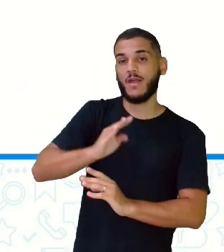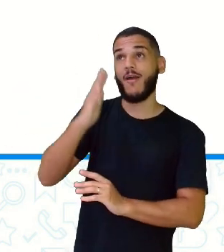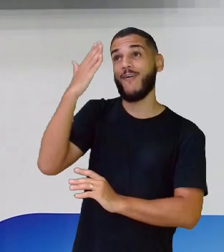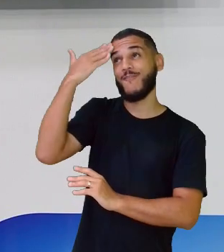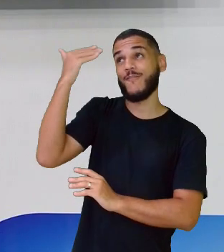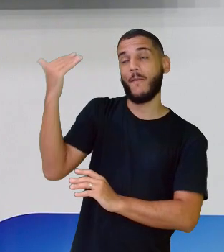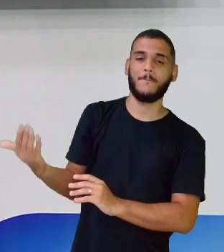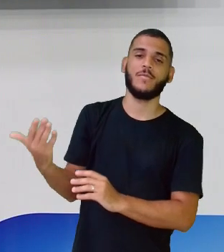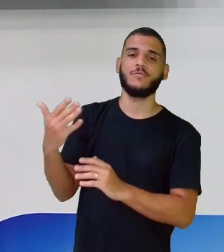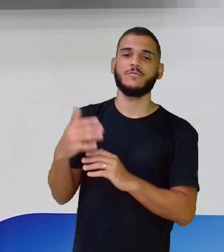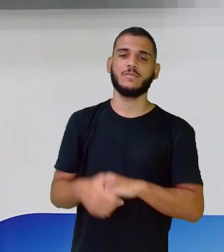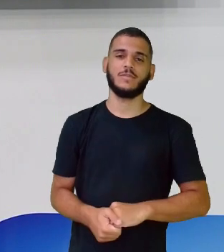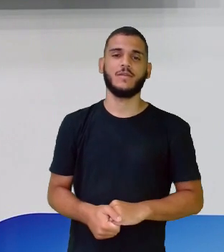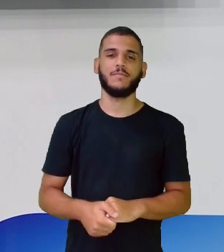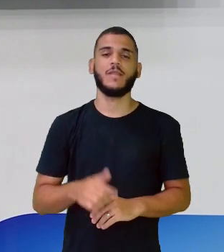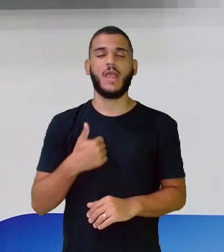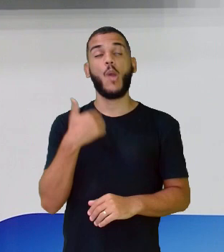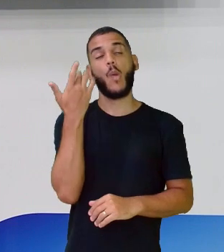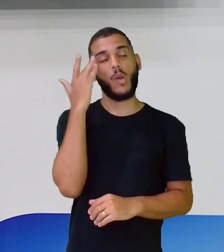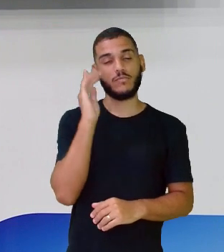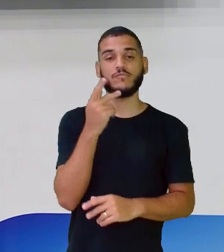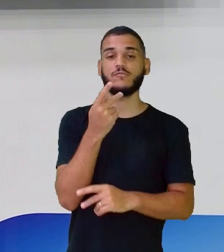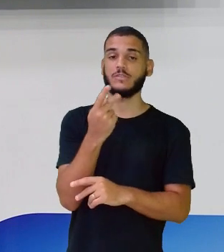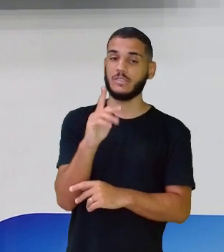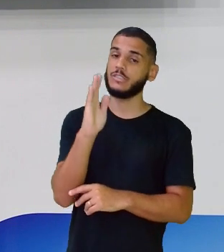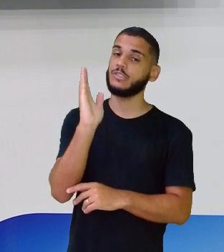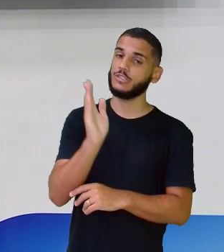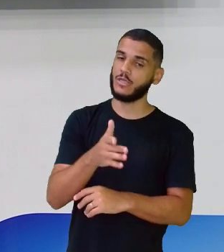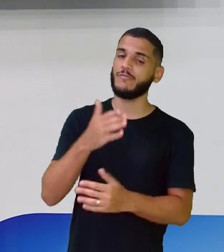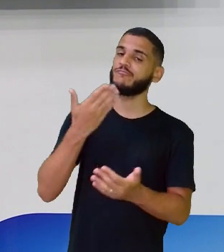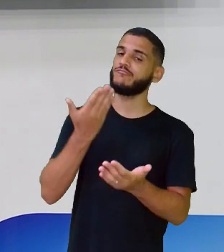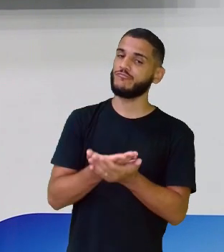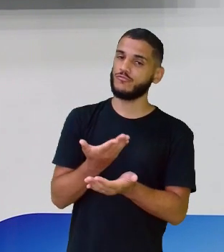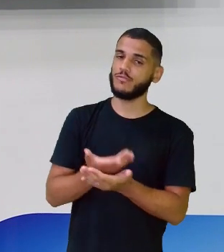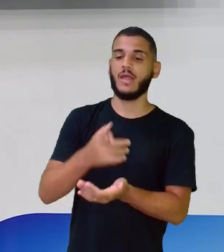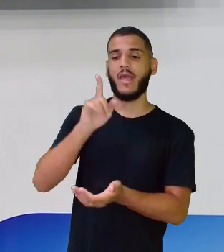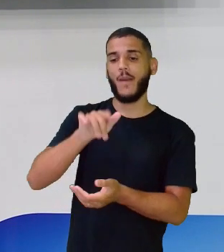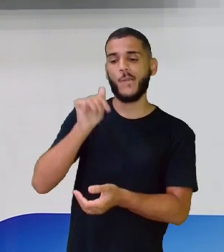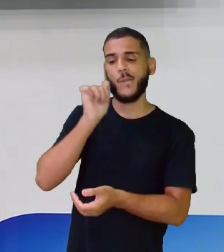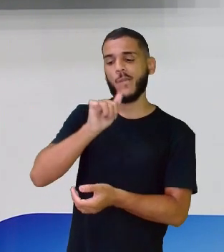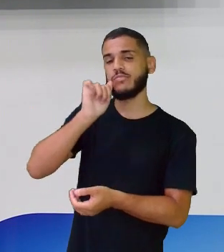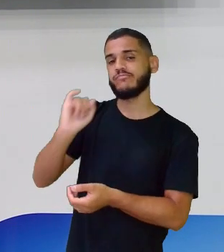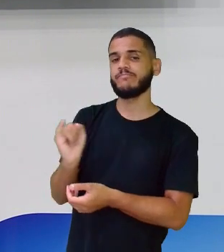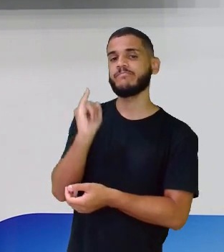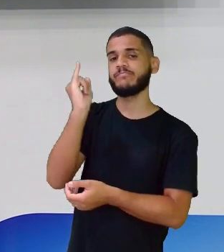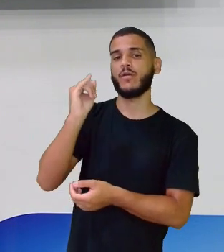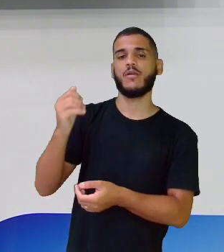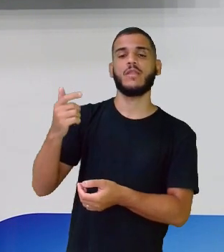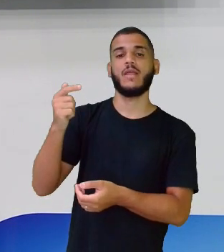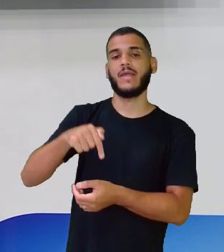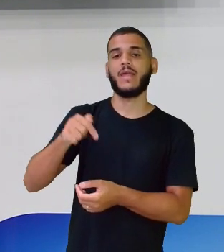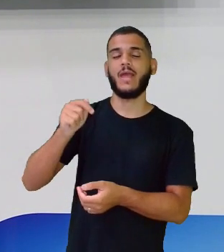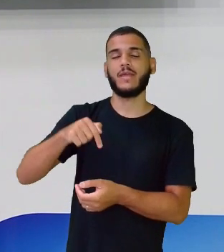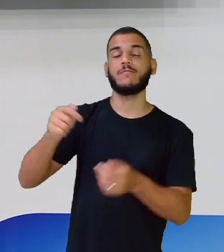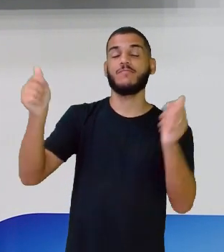trabalhou aí sobre a Tarsila do Amaral, até porque ela é muito importante aí para a arte